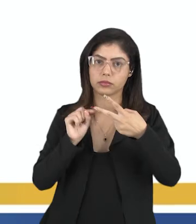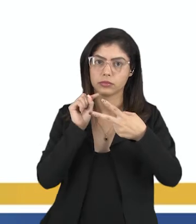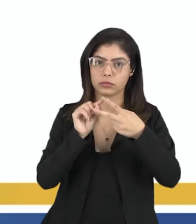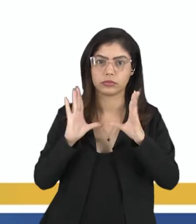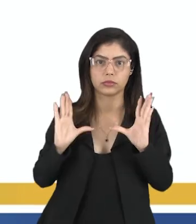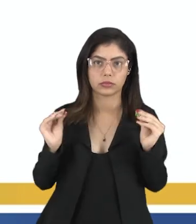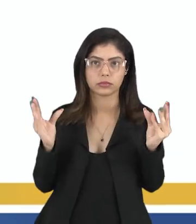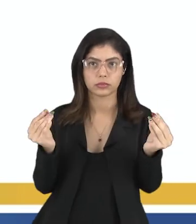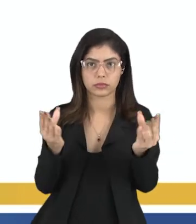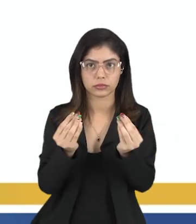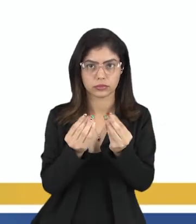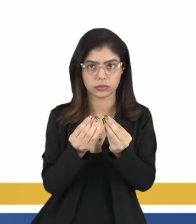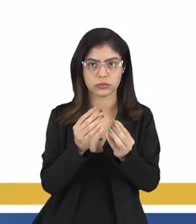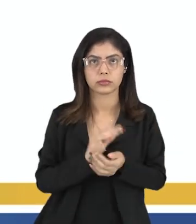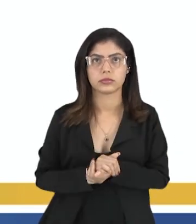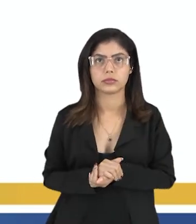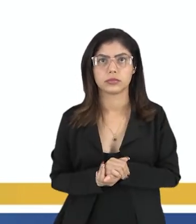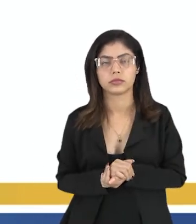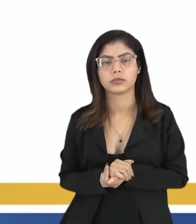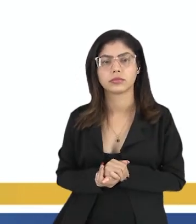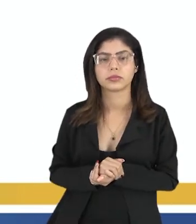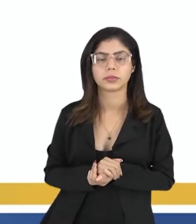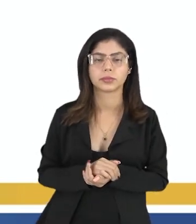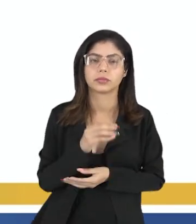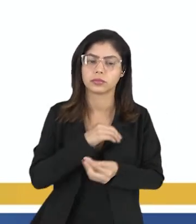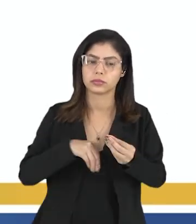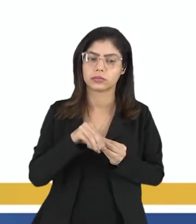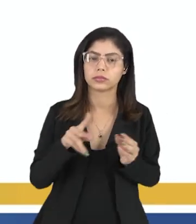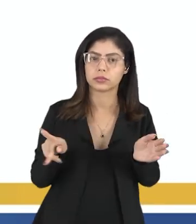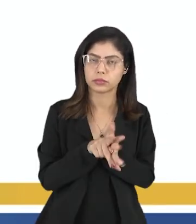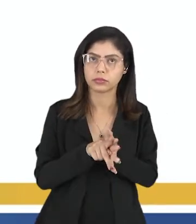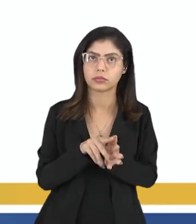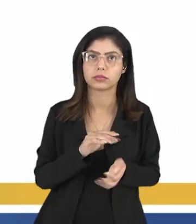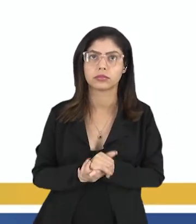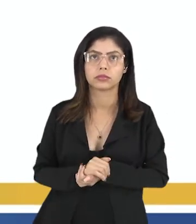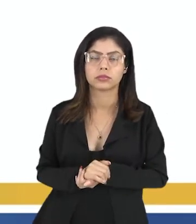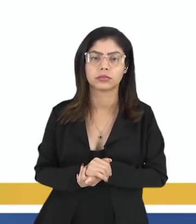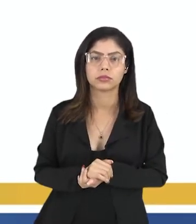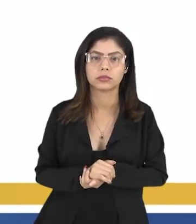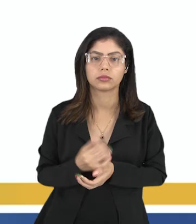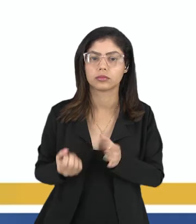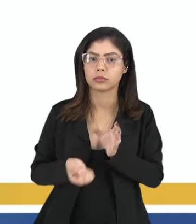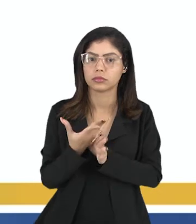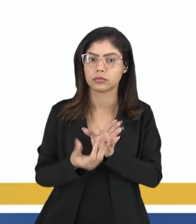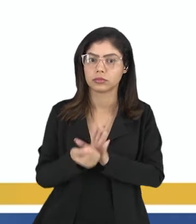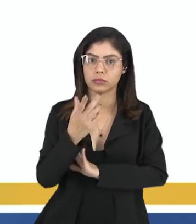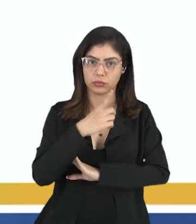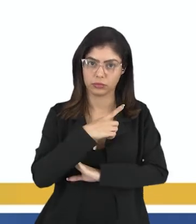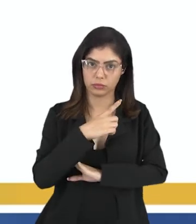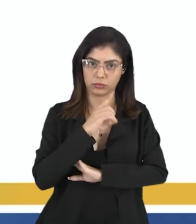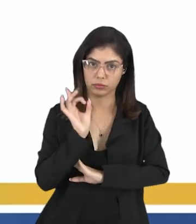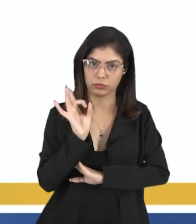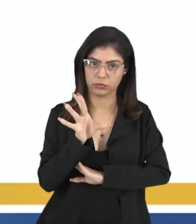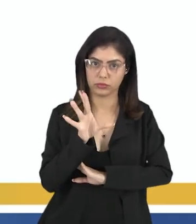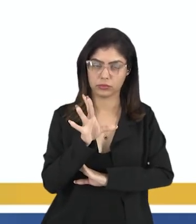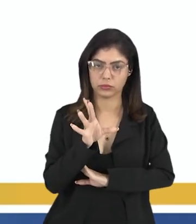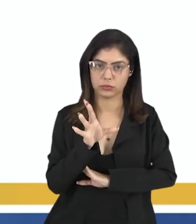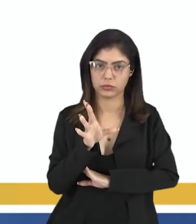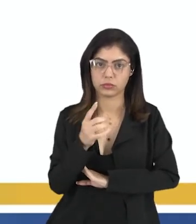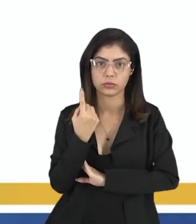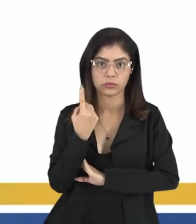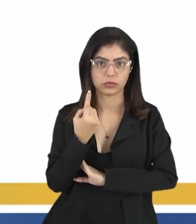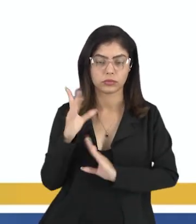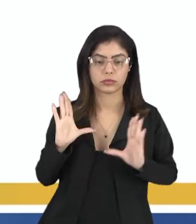duas substâncias reagindo entre si. Lado do produto, a gente tem apenas